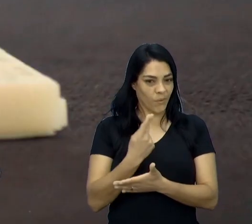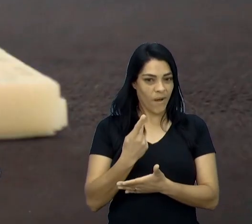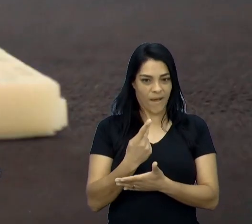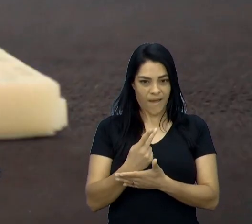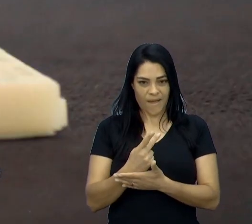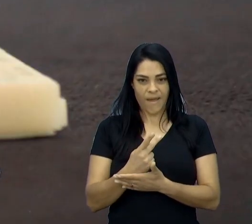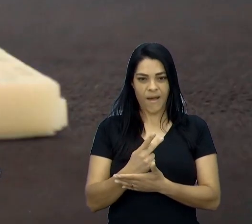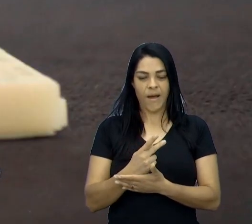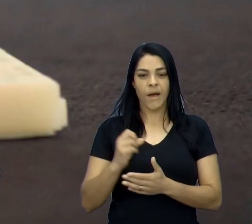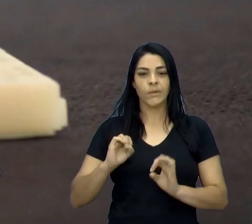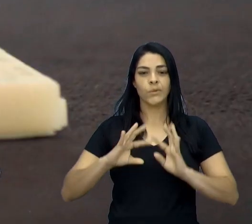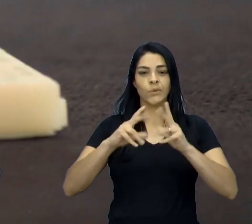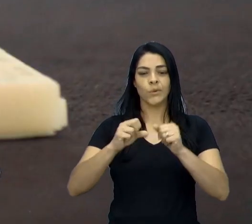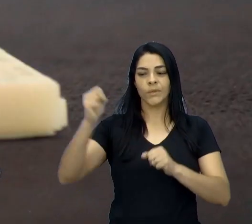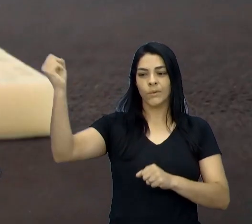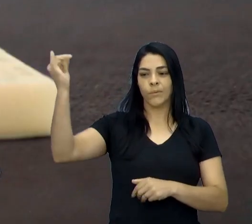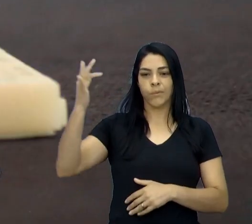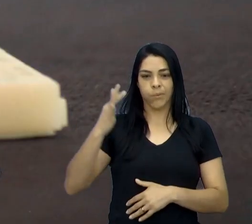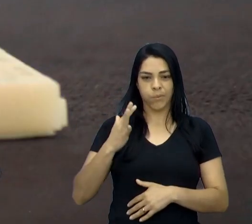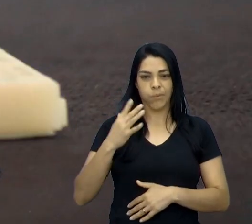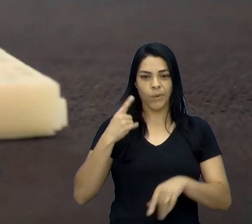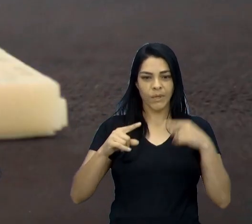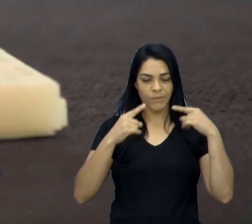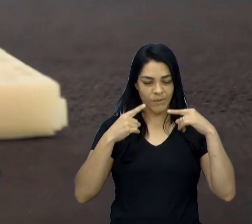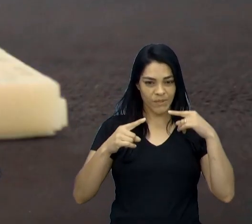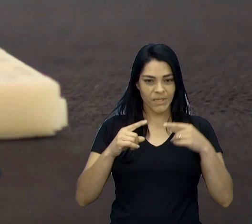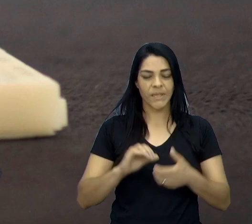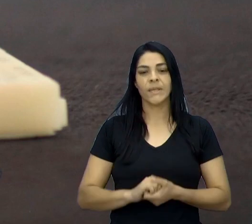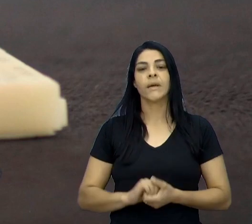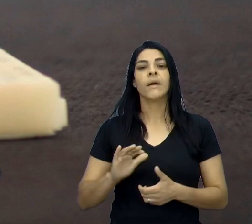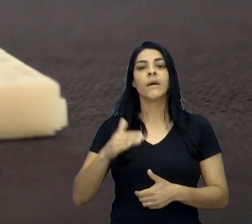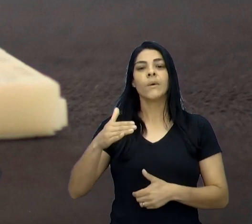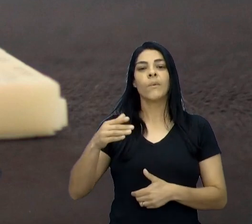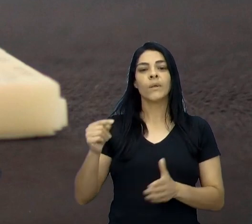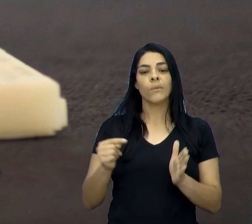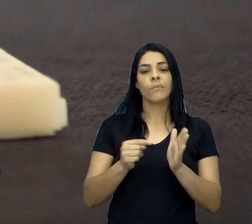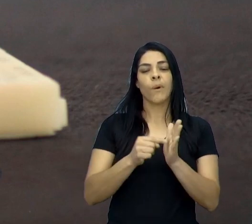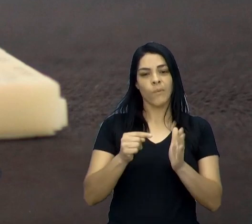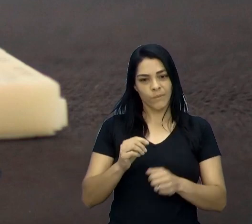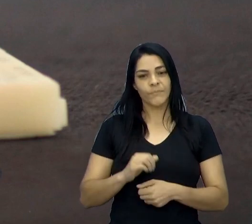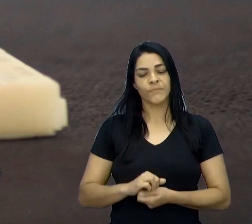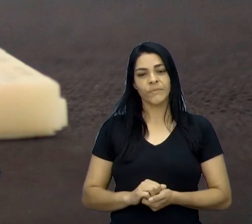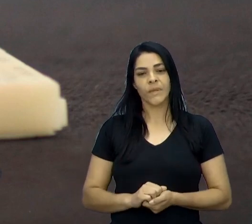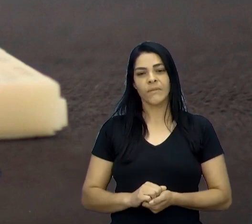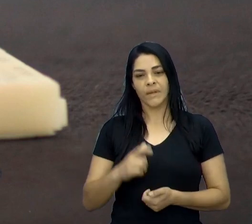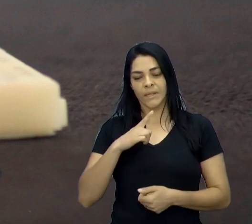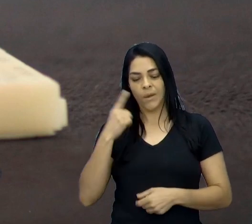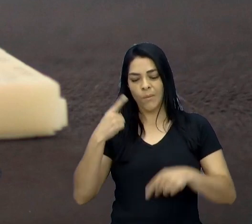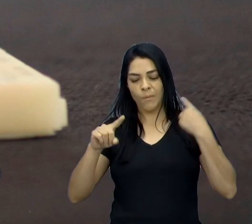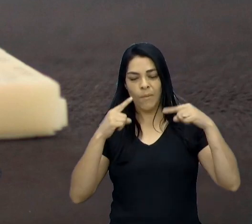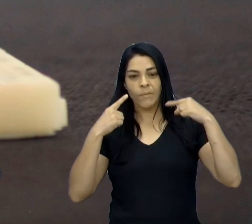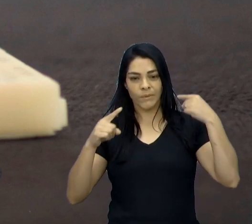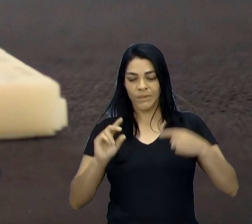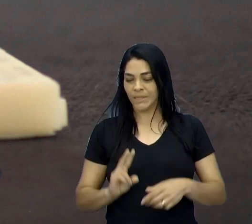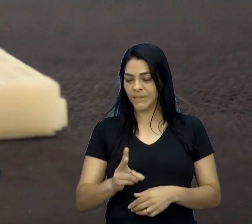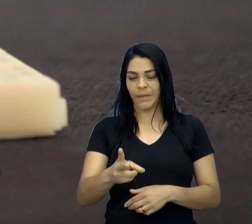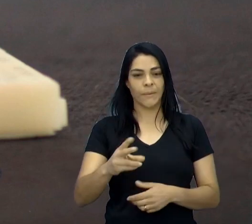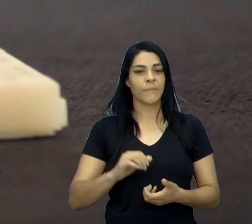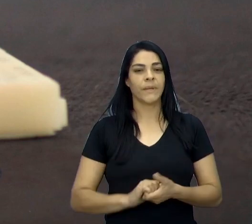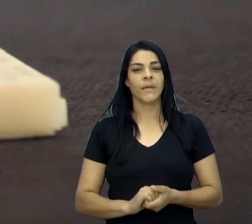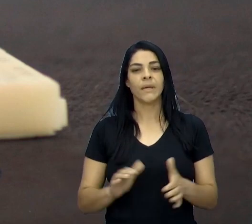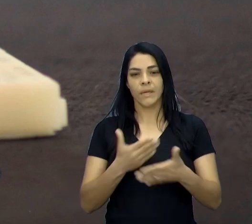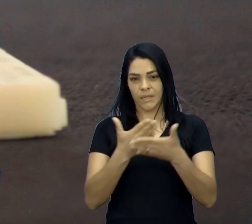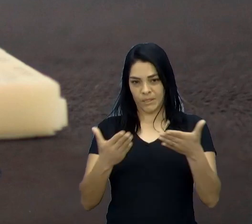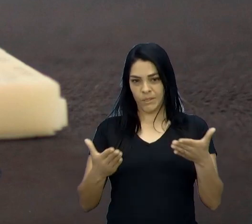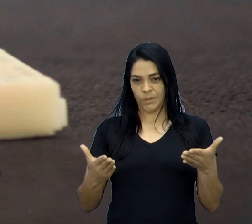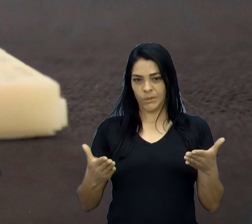as musiquinhas, tá bom? E ele sempre que você acionar o botão vai tocar uma música. Então preste atenção o que a gente vai fazer, a gente vai definir